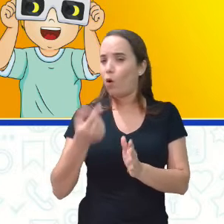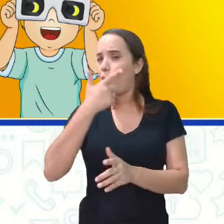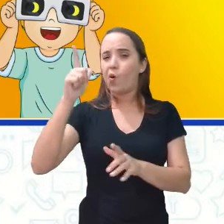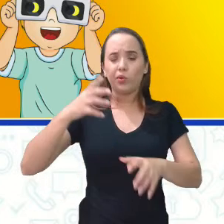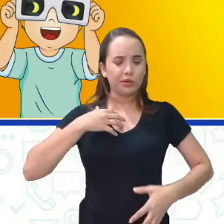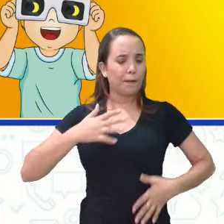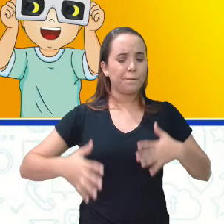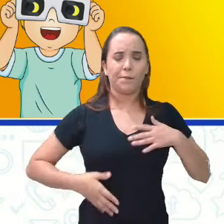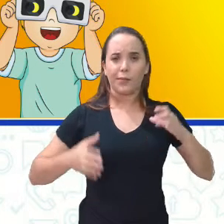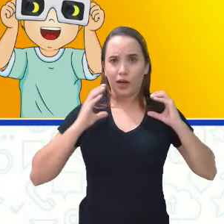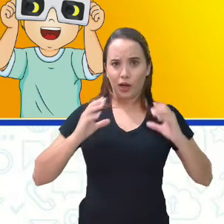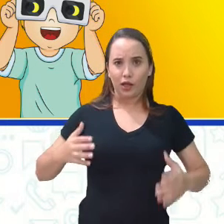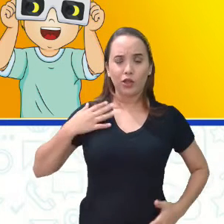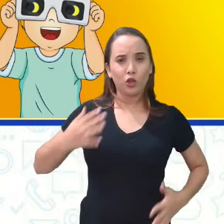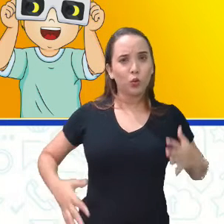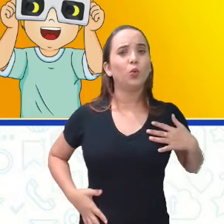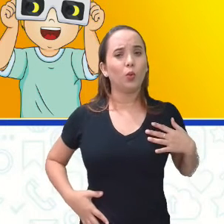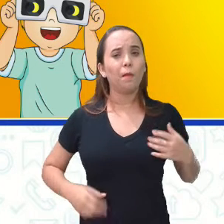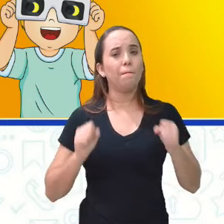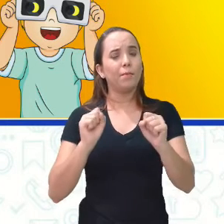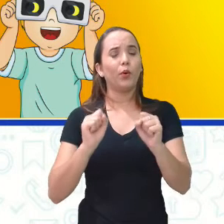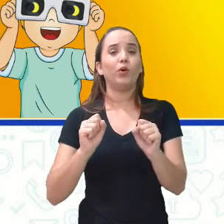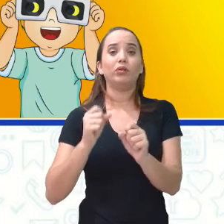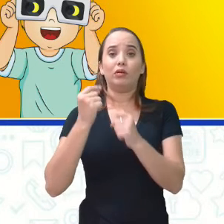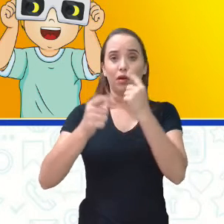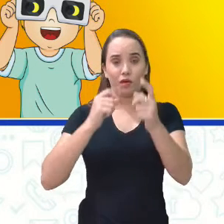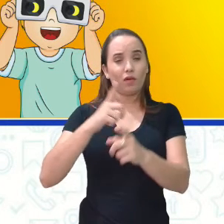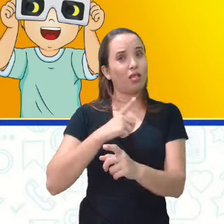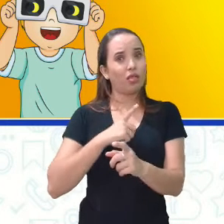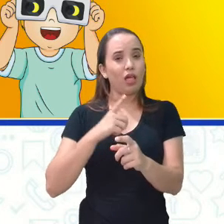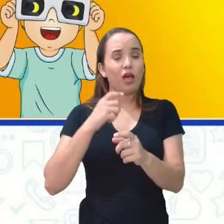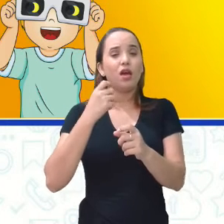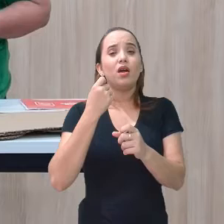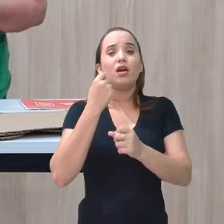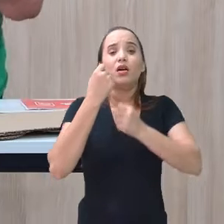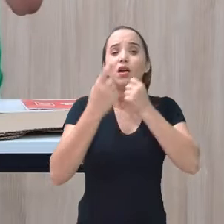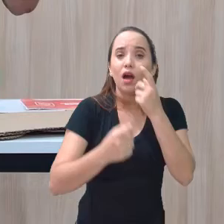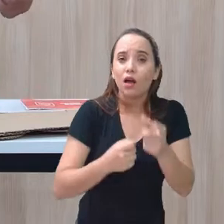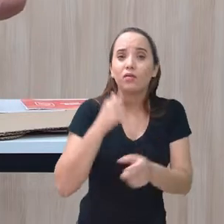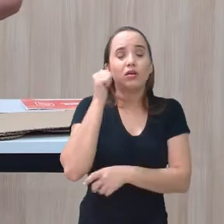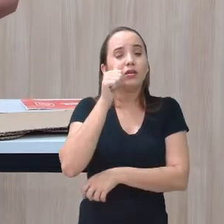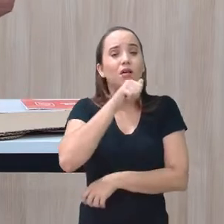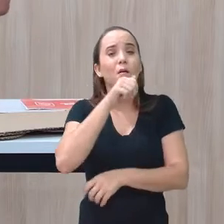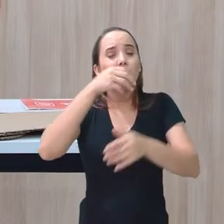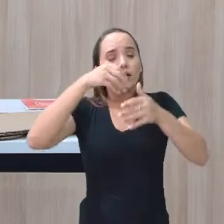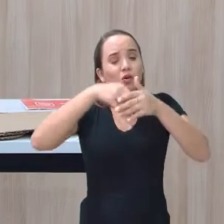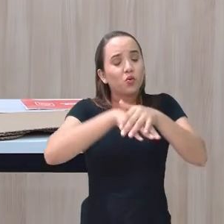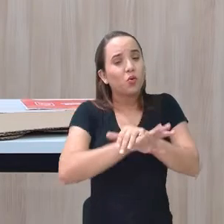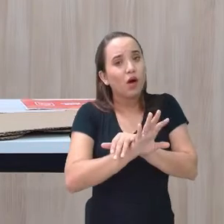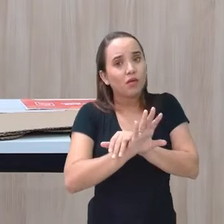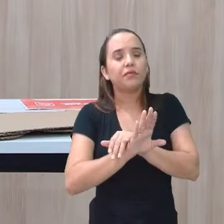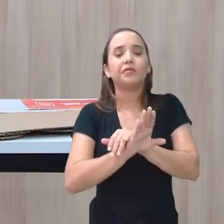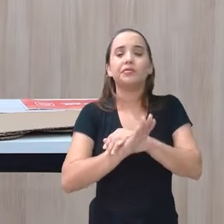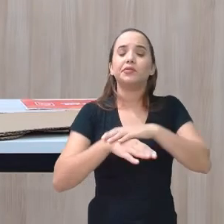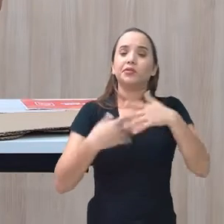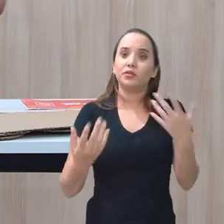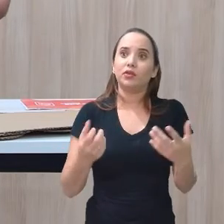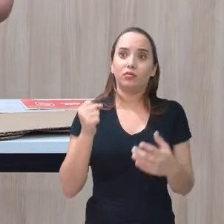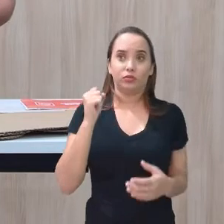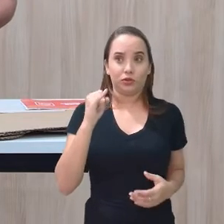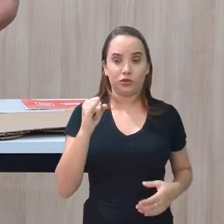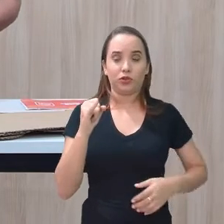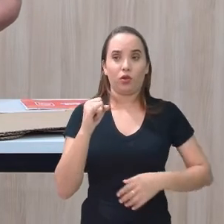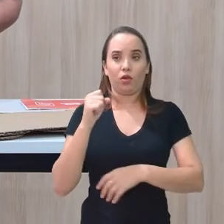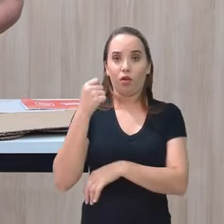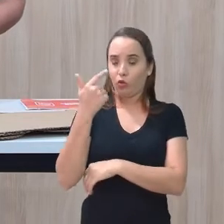as mães costumam guardar. E aí, se não tem mais nenhuma utilidade, se já faz bastante tempo, então pode